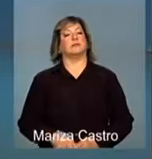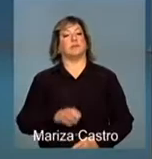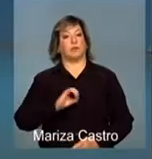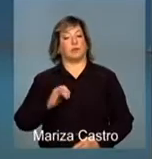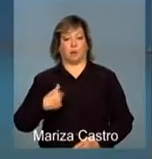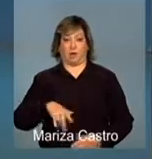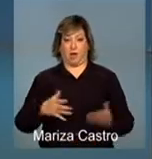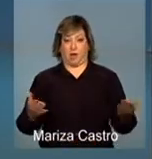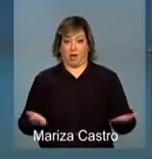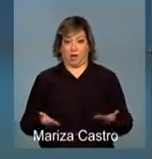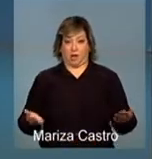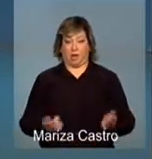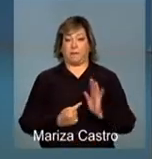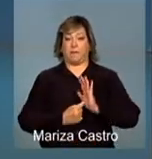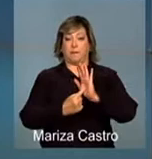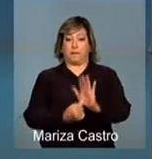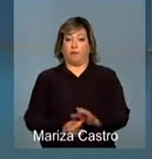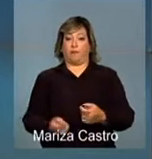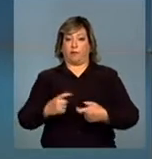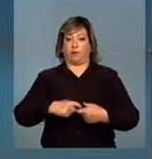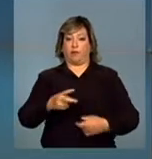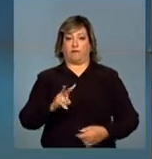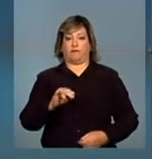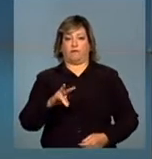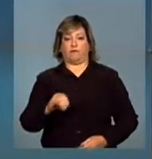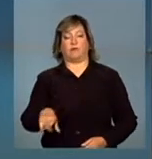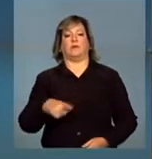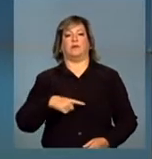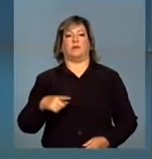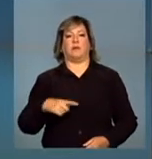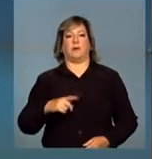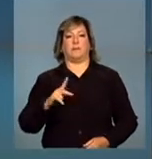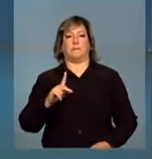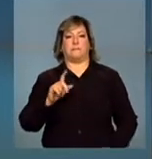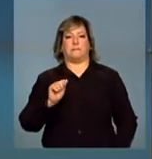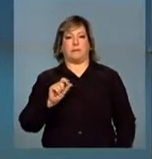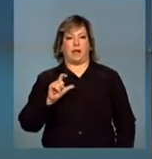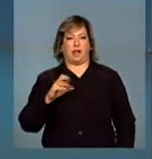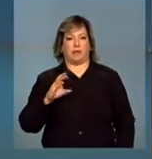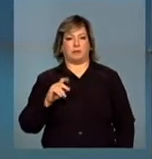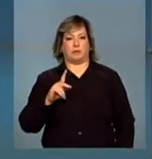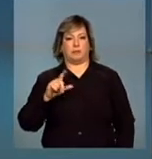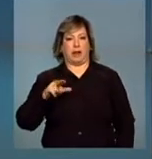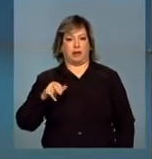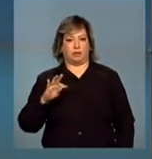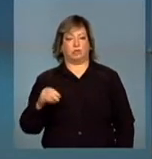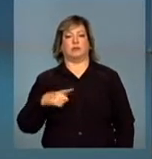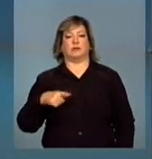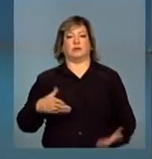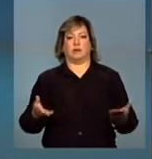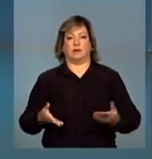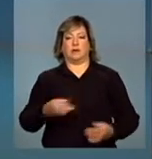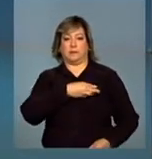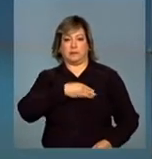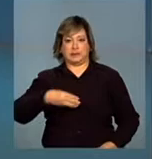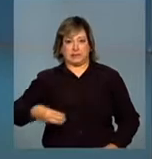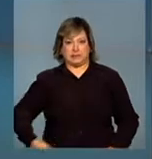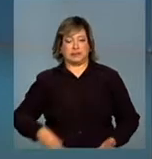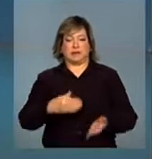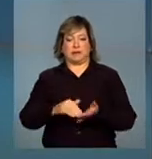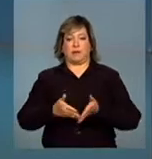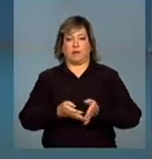Olá, interrompemos a programação para voltar ao vivo ao Palácio do Planalto. Vamos acompanhar a entrevista do ministro da Secretaria de